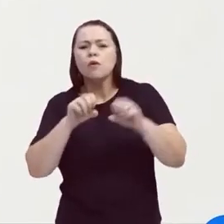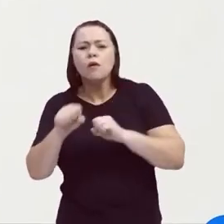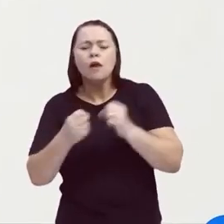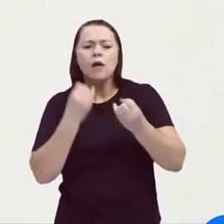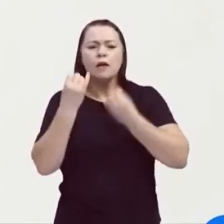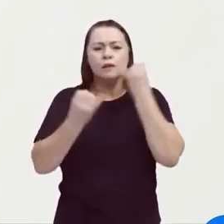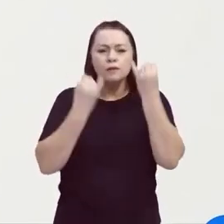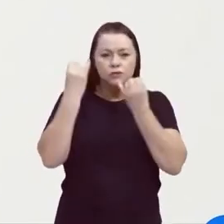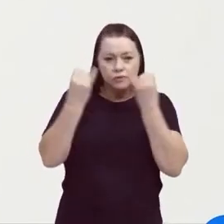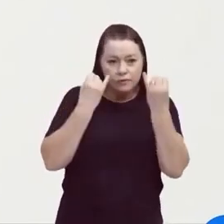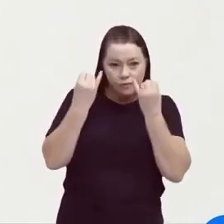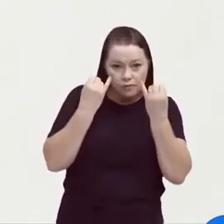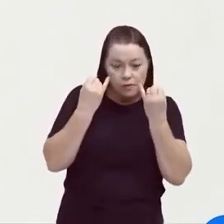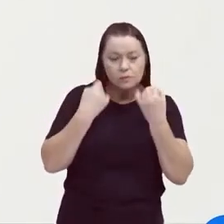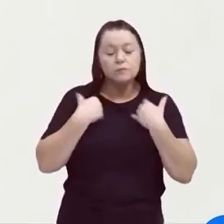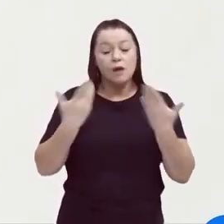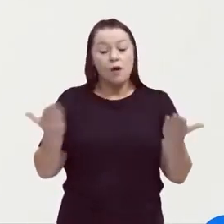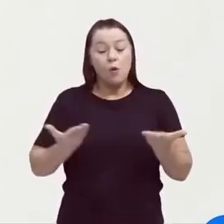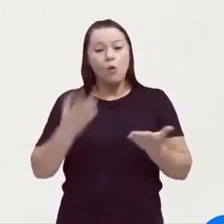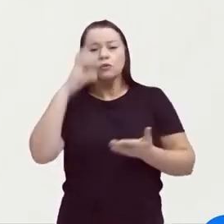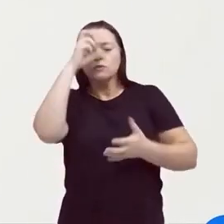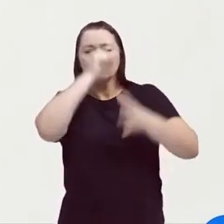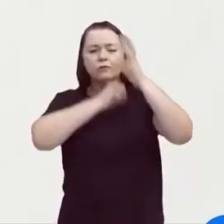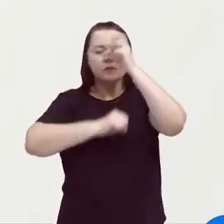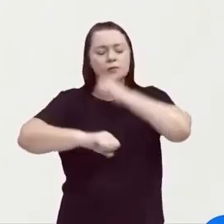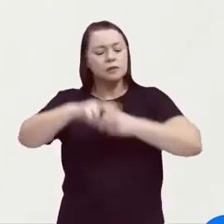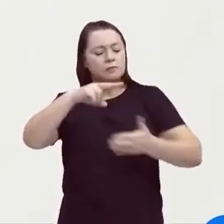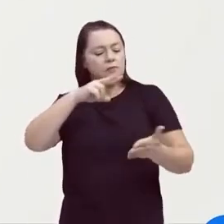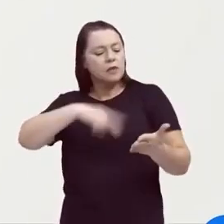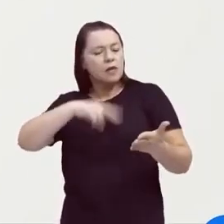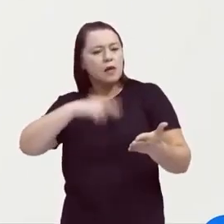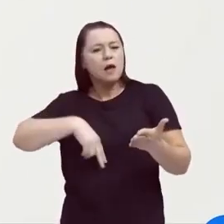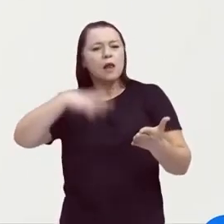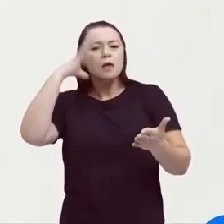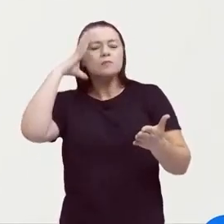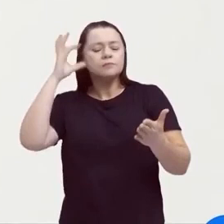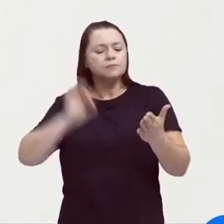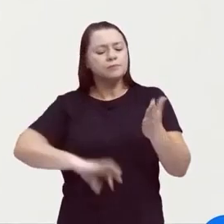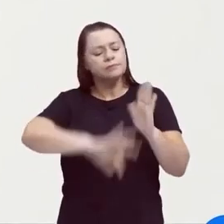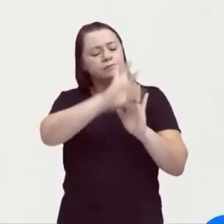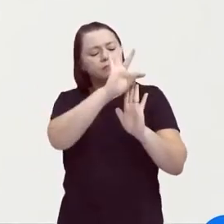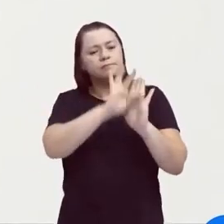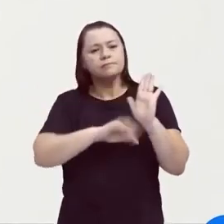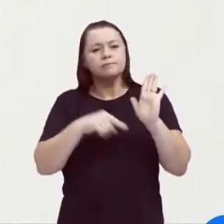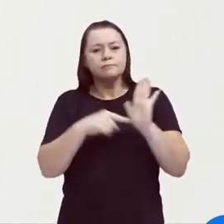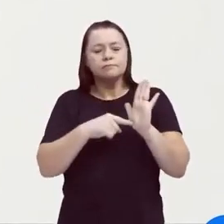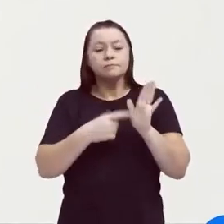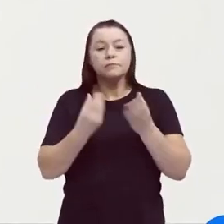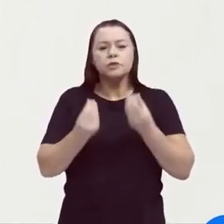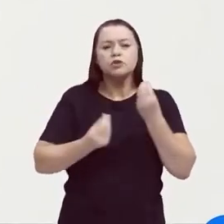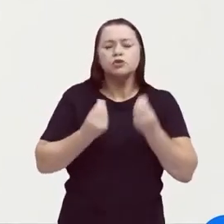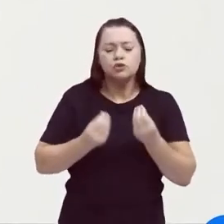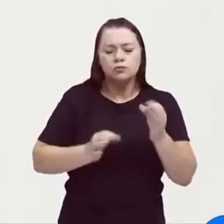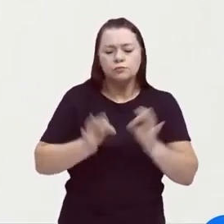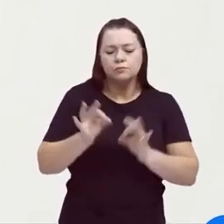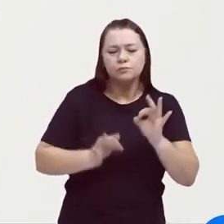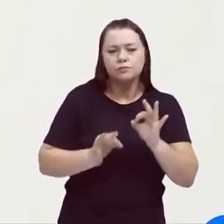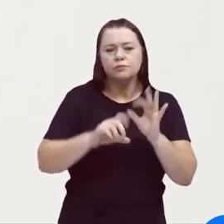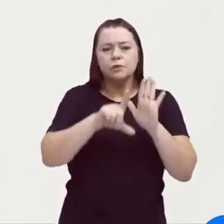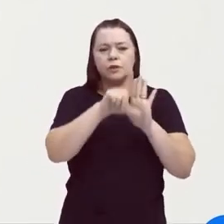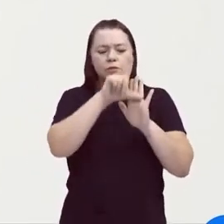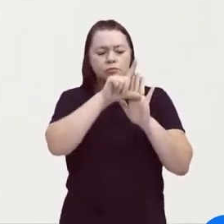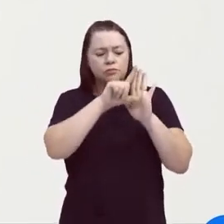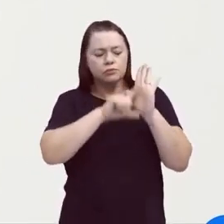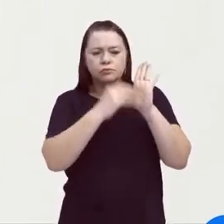hoje nós vamos aprender a ler e interpretar informações de dados apresentados de maneira organizada por meio de listas,